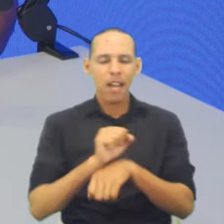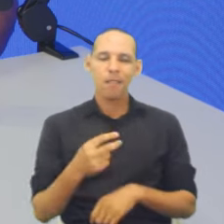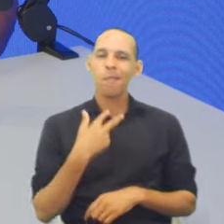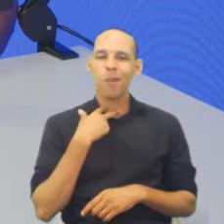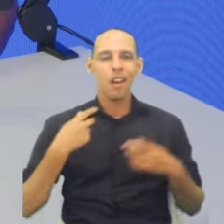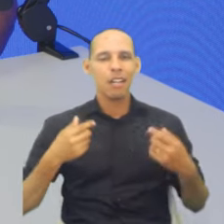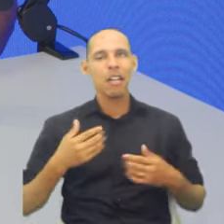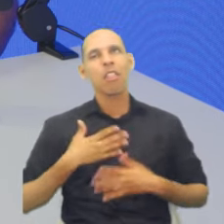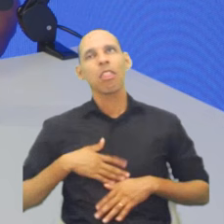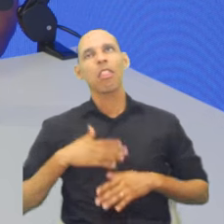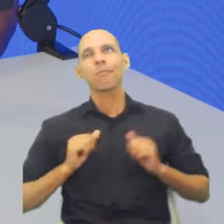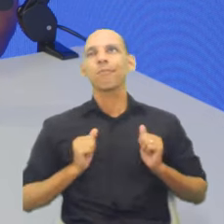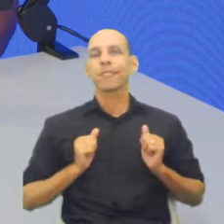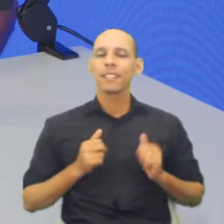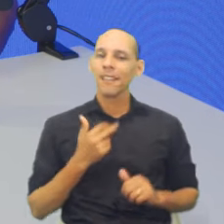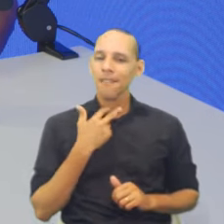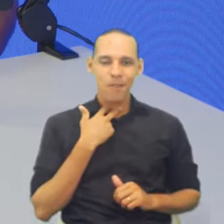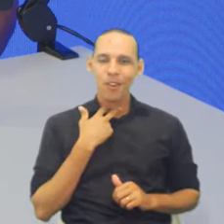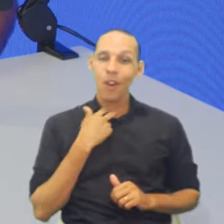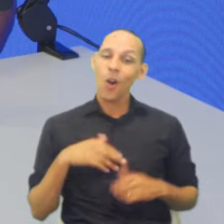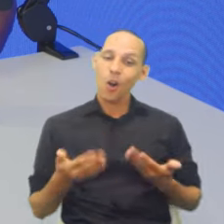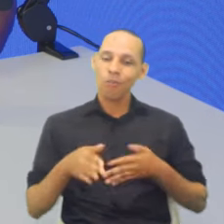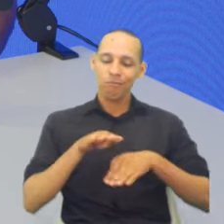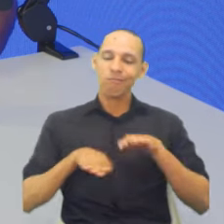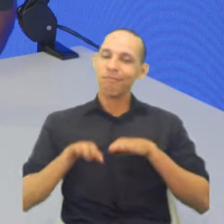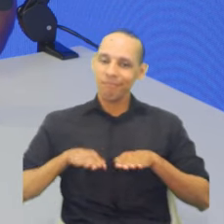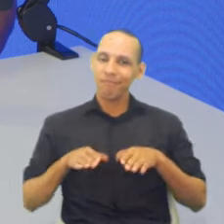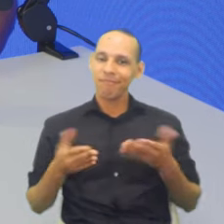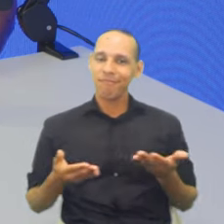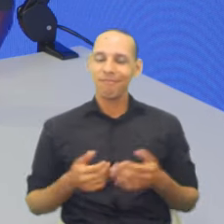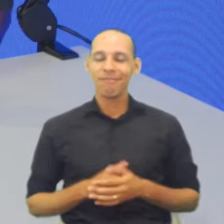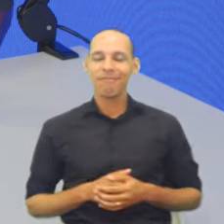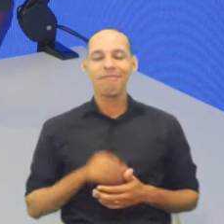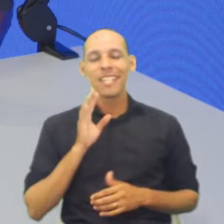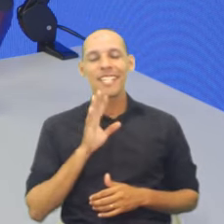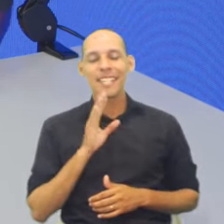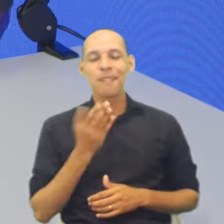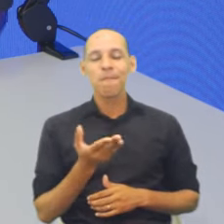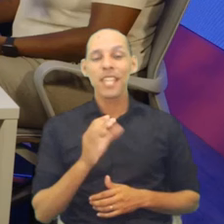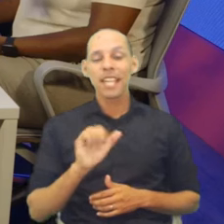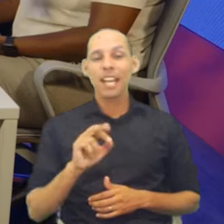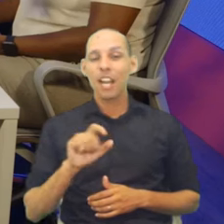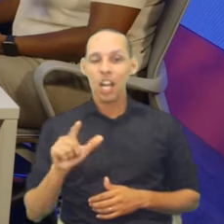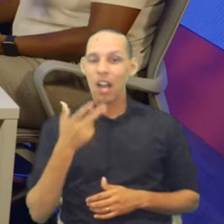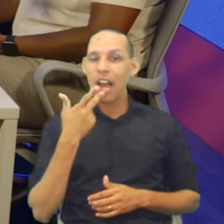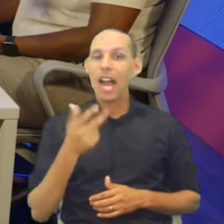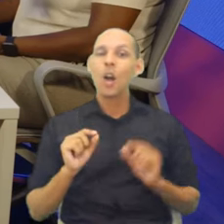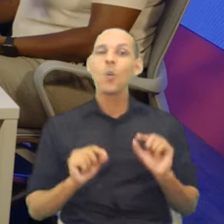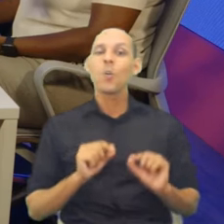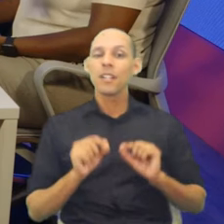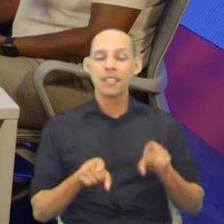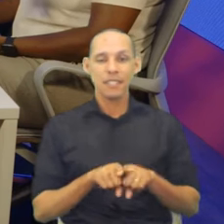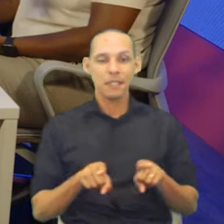descansar se descansar retrocede de novo legal Carol falando de desafio então